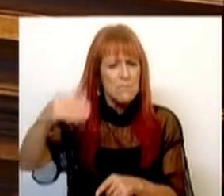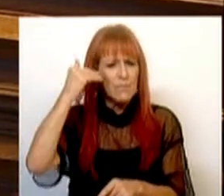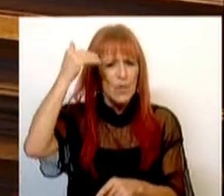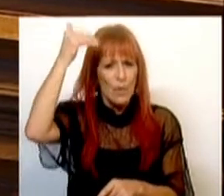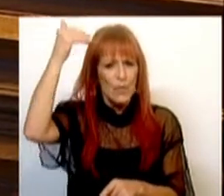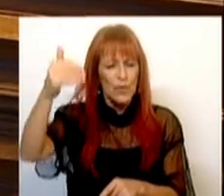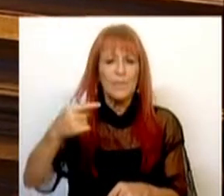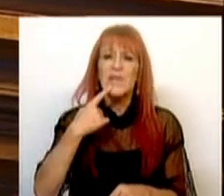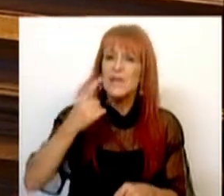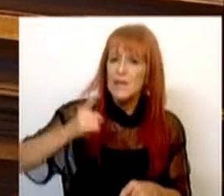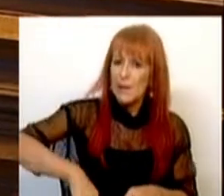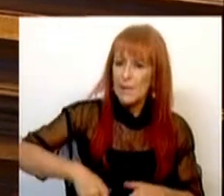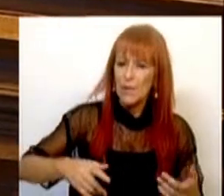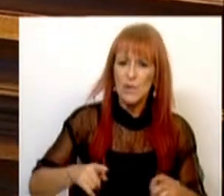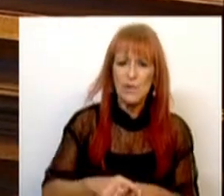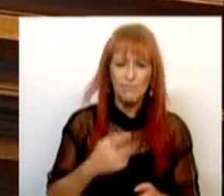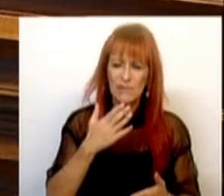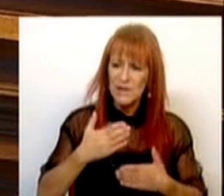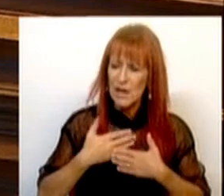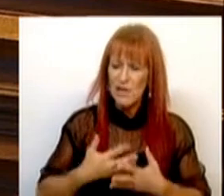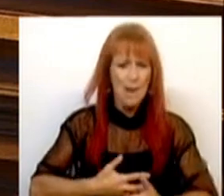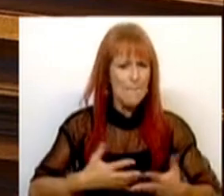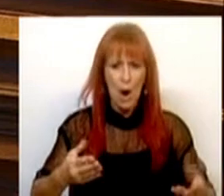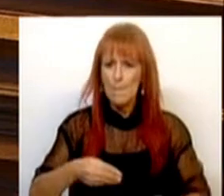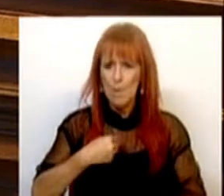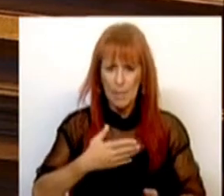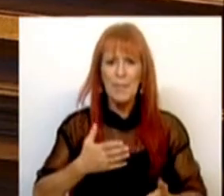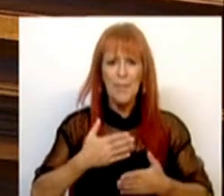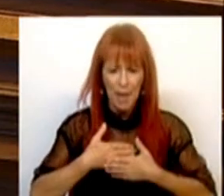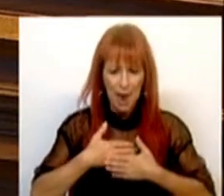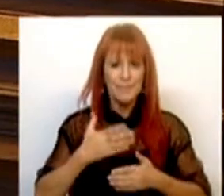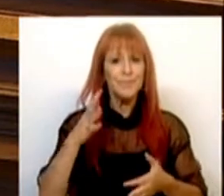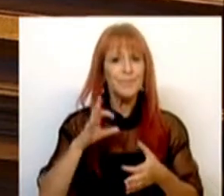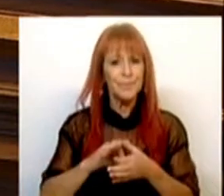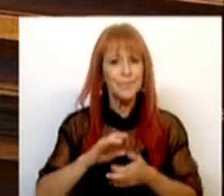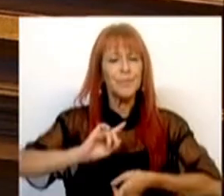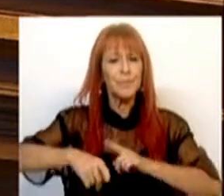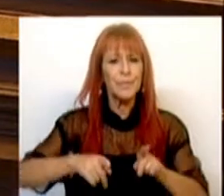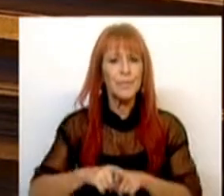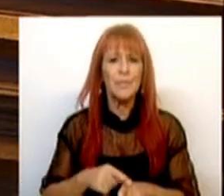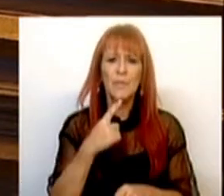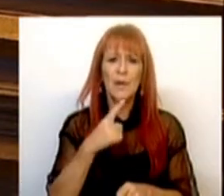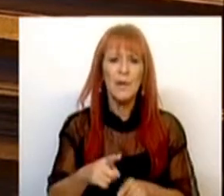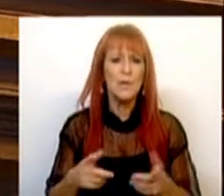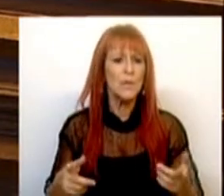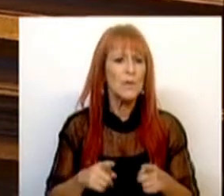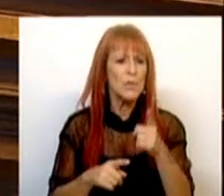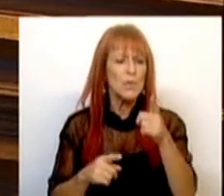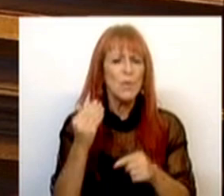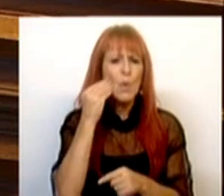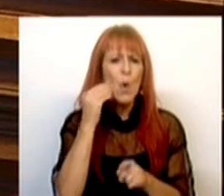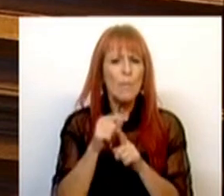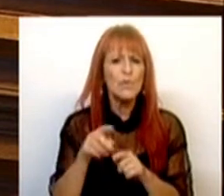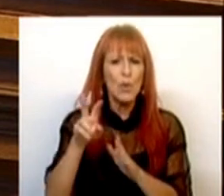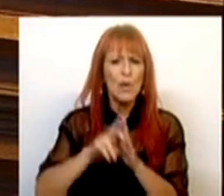futuro. Dizer também que nos suscita a maior preocupação, nomeadamente naquilo que é referido